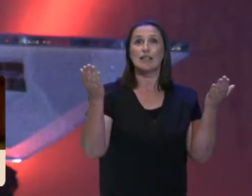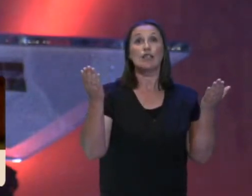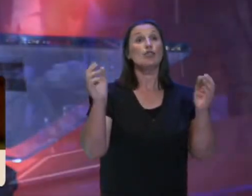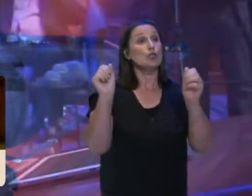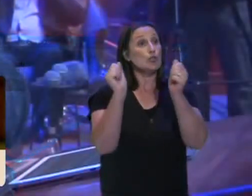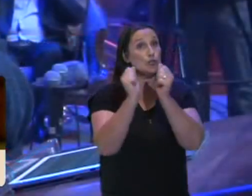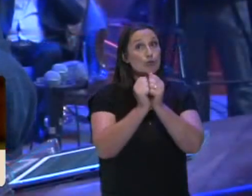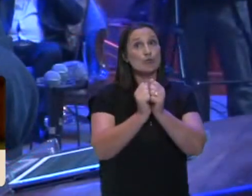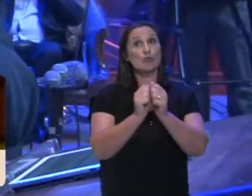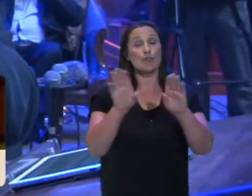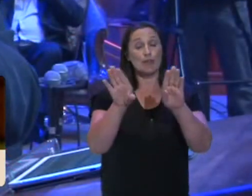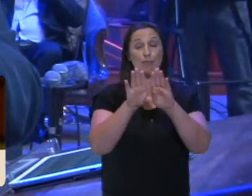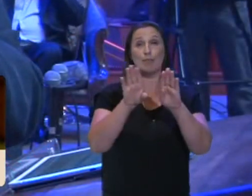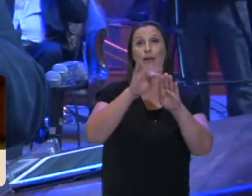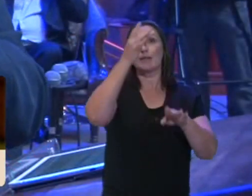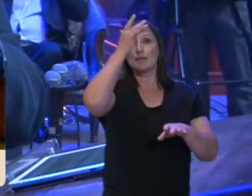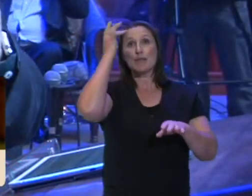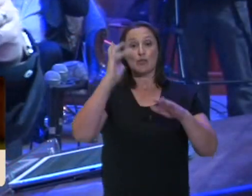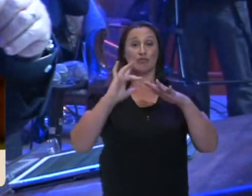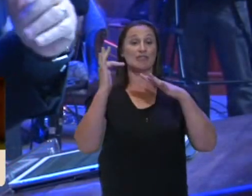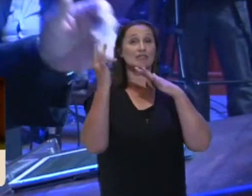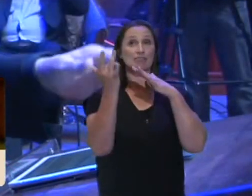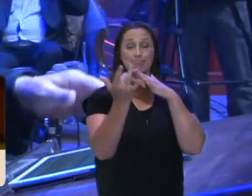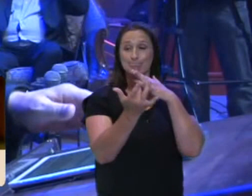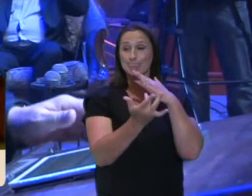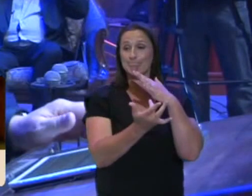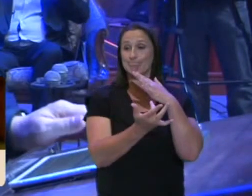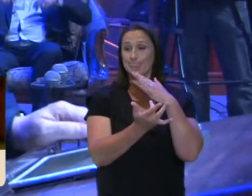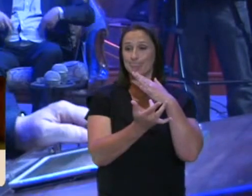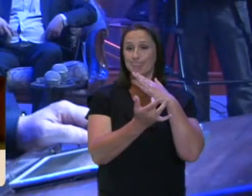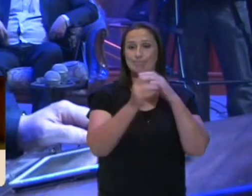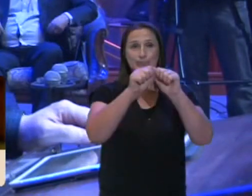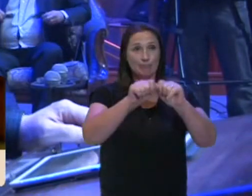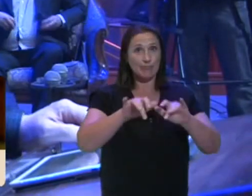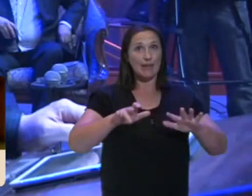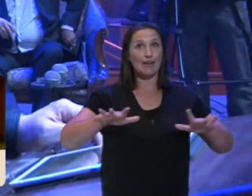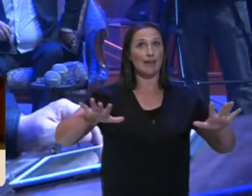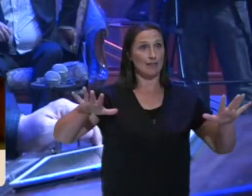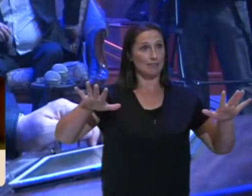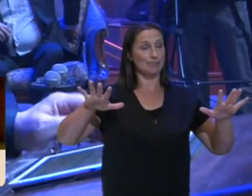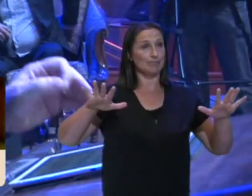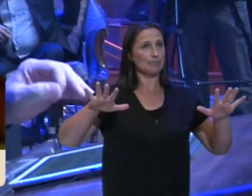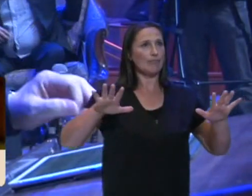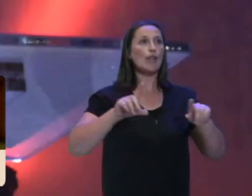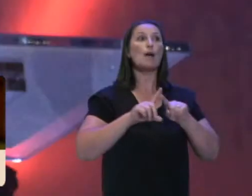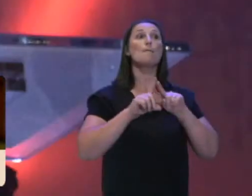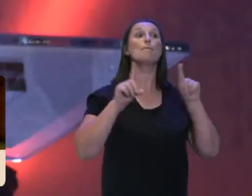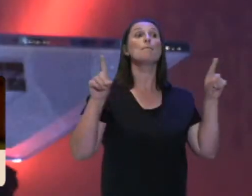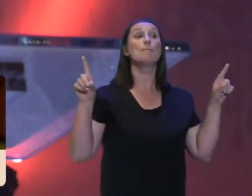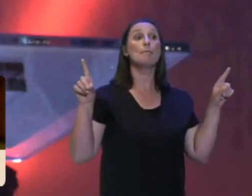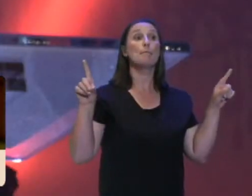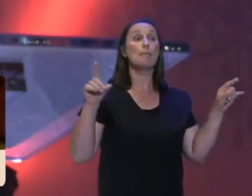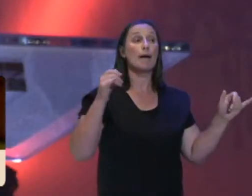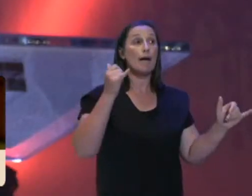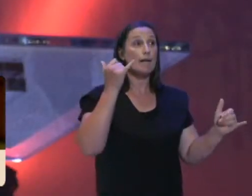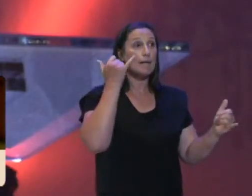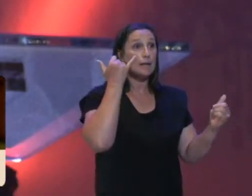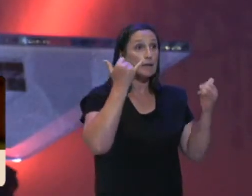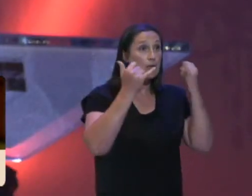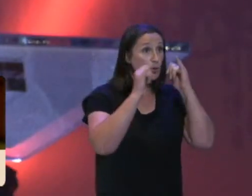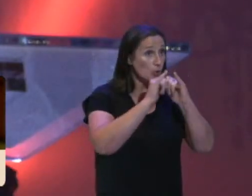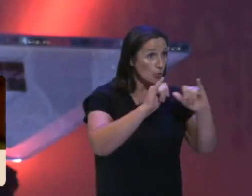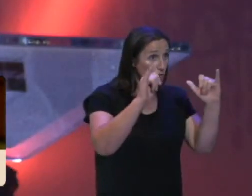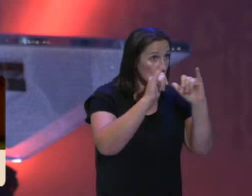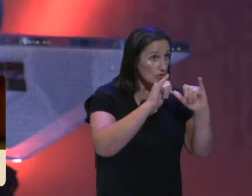com a gente, espalhados aí pelo mundo, e a gente está aqui celebrando ao Senhor. Mas eu tenho uma notícia para você. Quero dizer para você